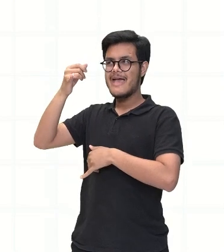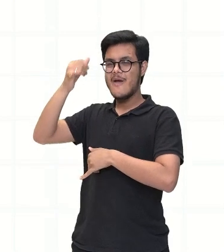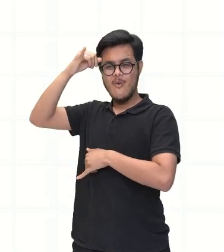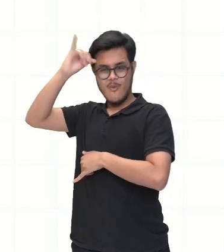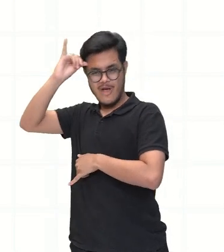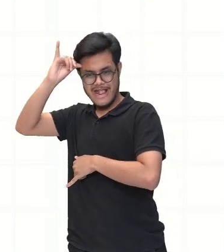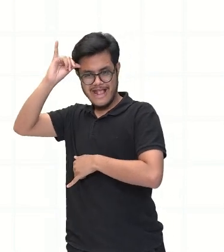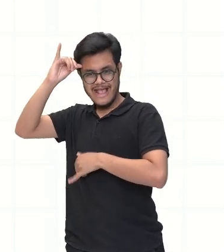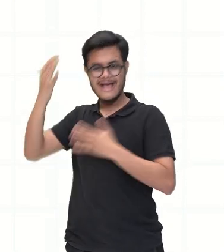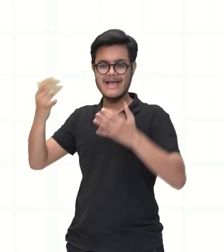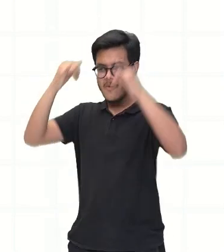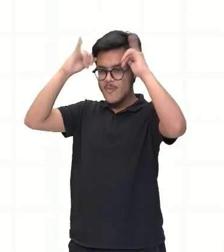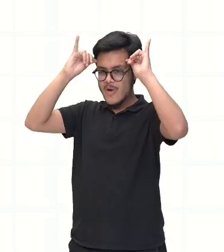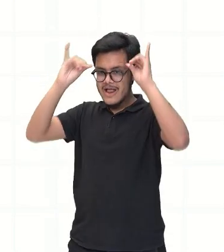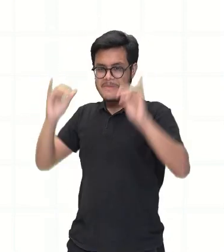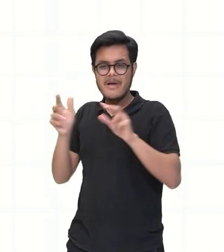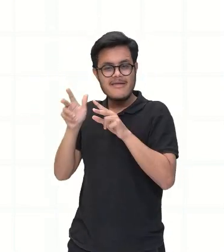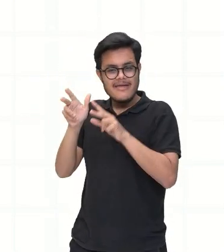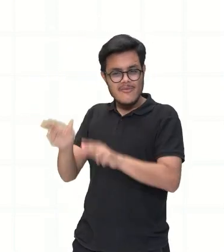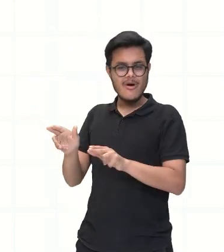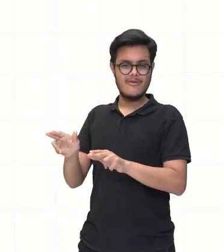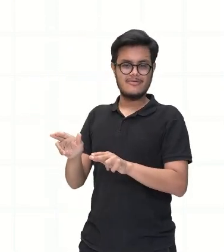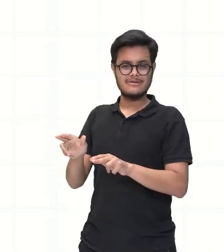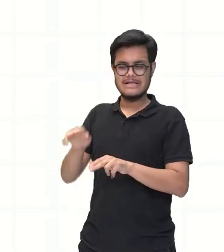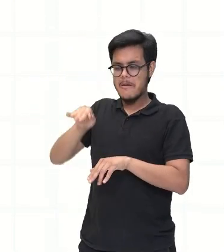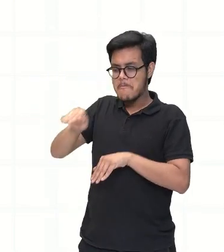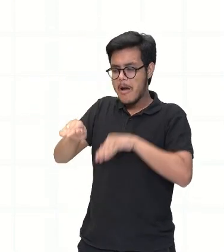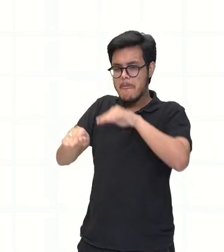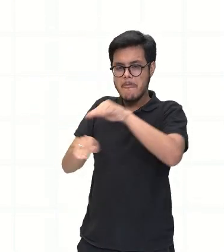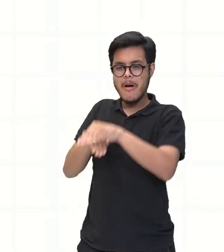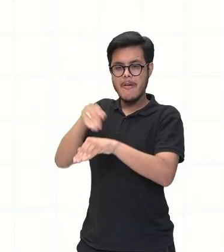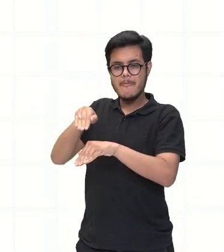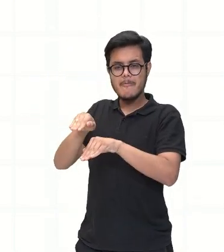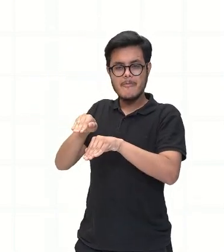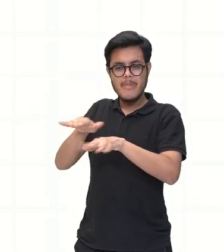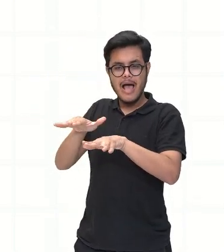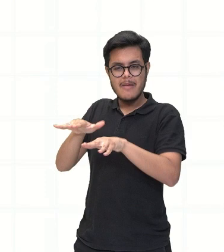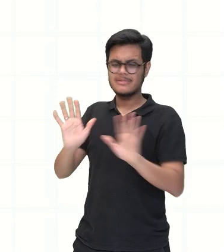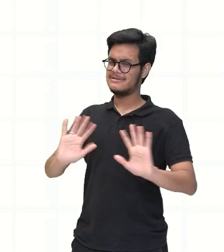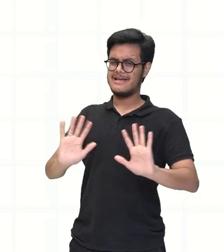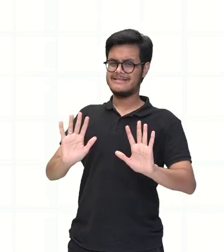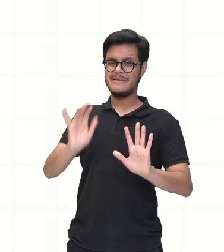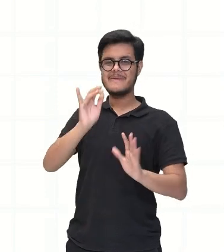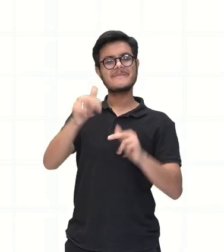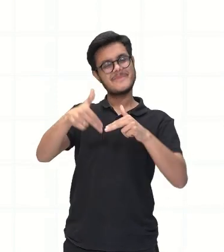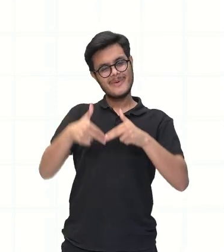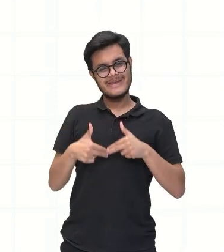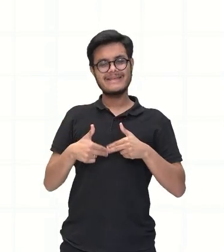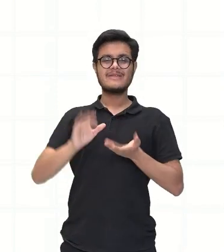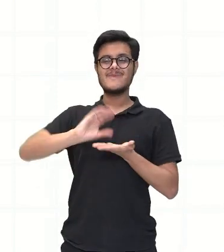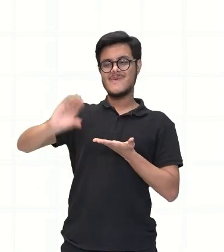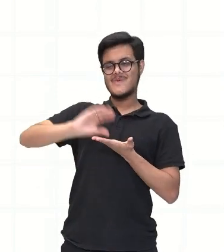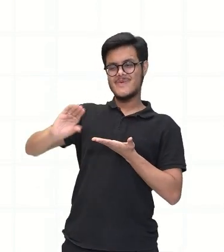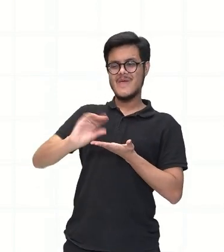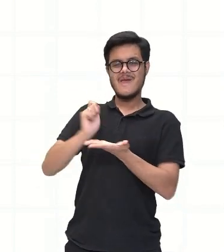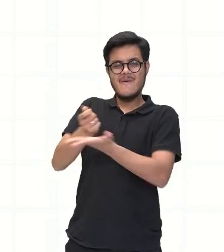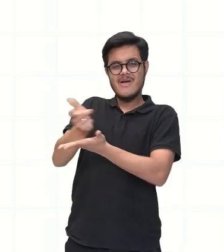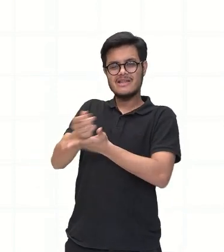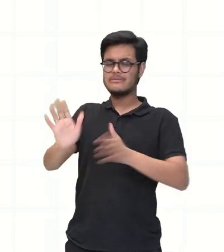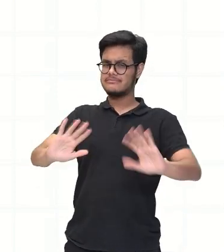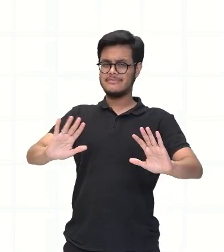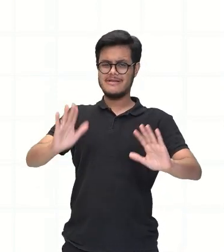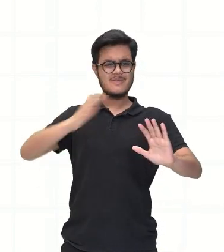fechada que não se abre nada. Olha só. Agora observe aqui a junção dessas duas palavras